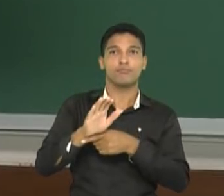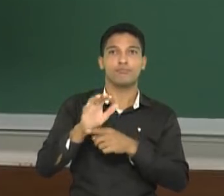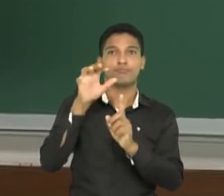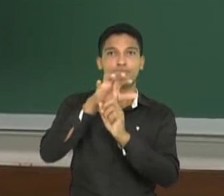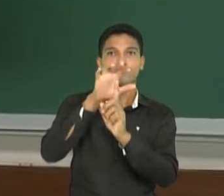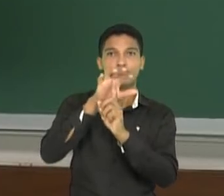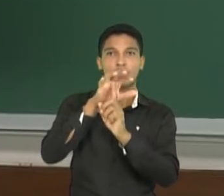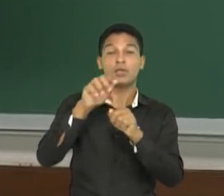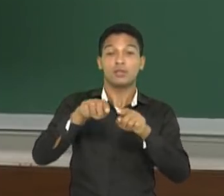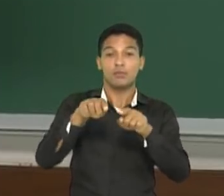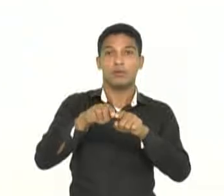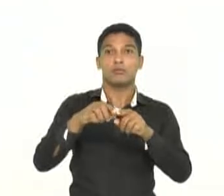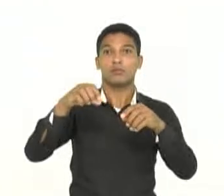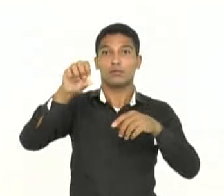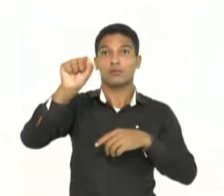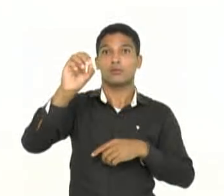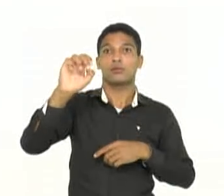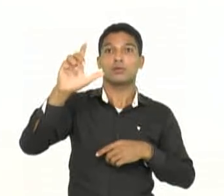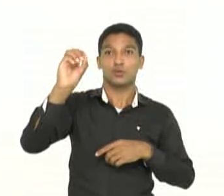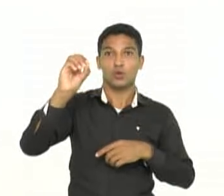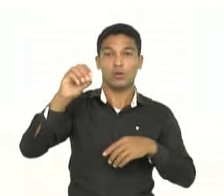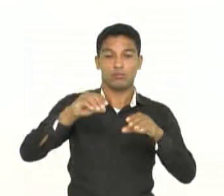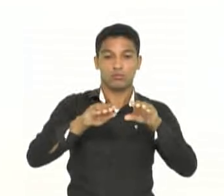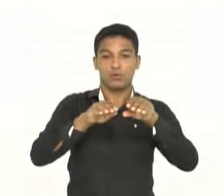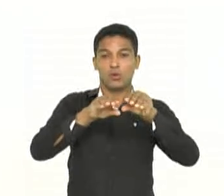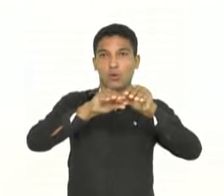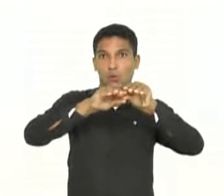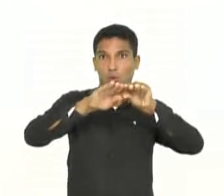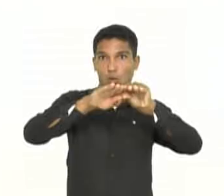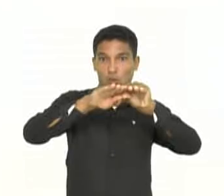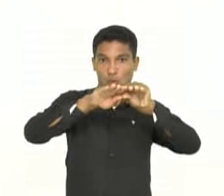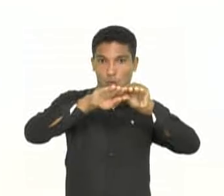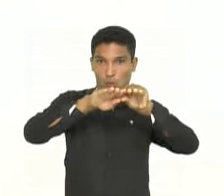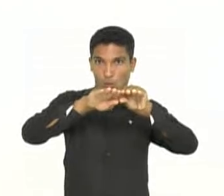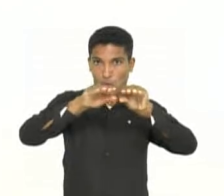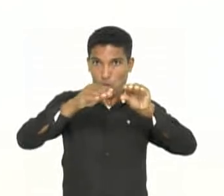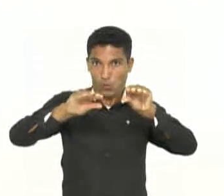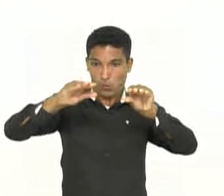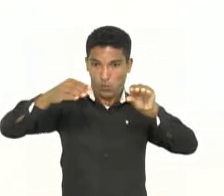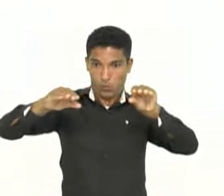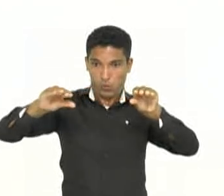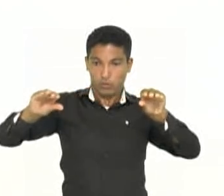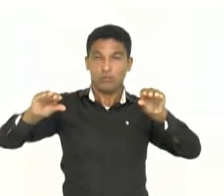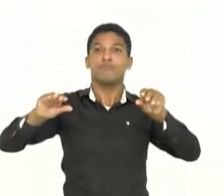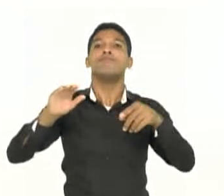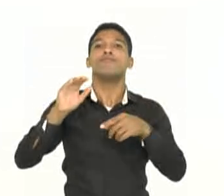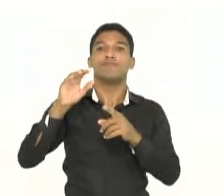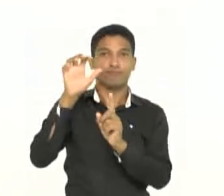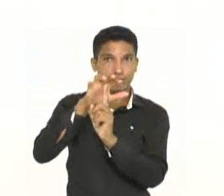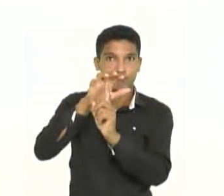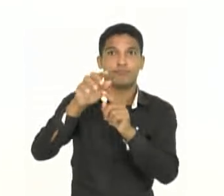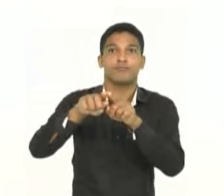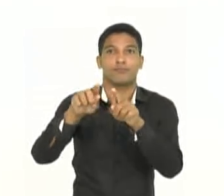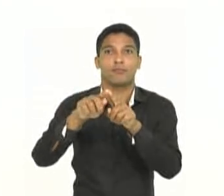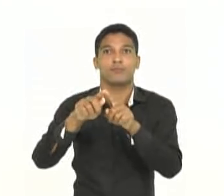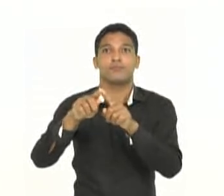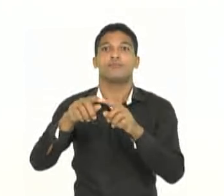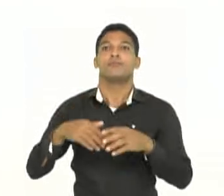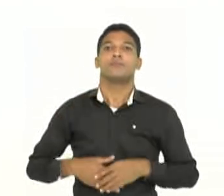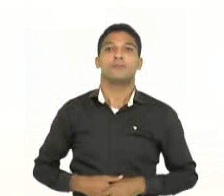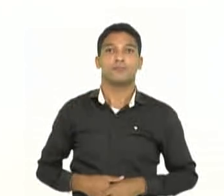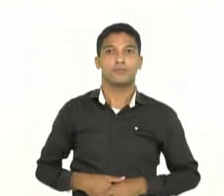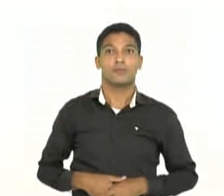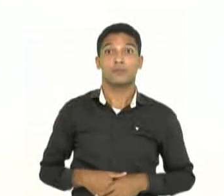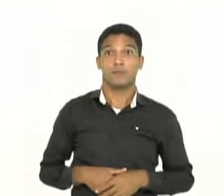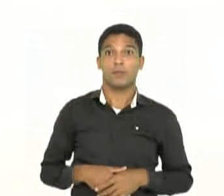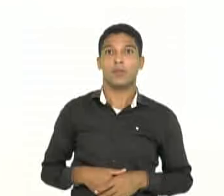né? Também vamos ter o destaque ali da produção de fumo e de cacau em algumas regiões, em algumas áreas da região, principalmente na